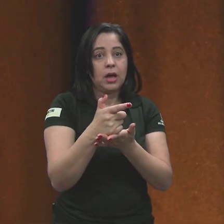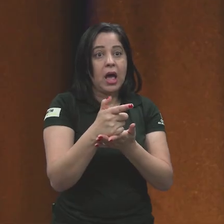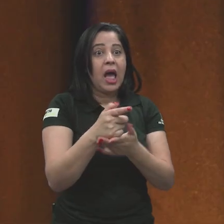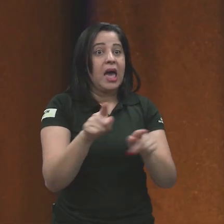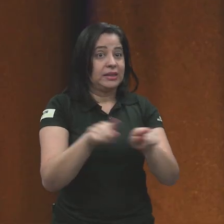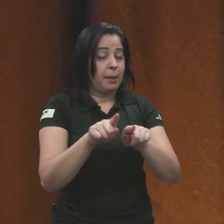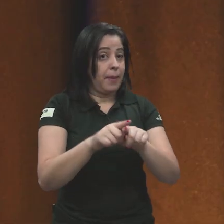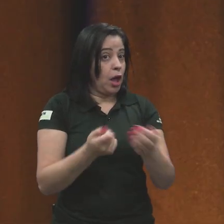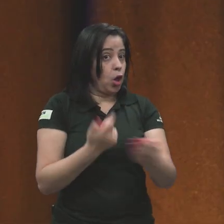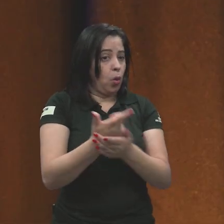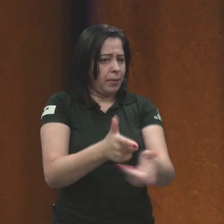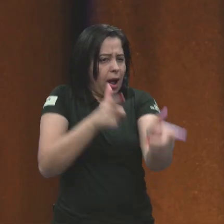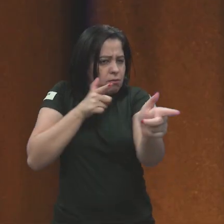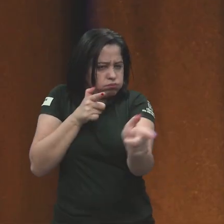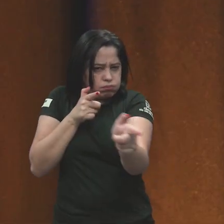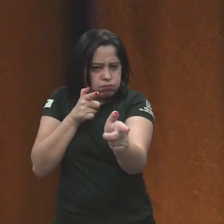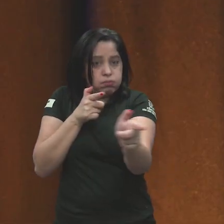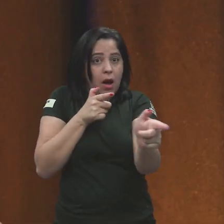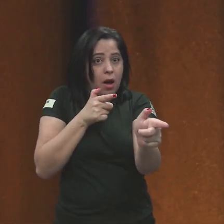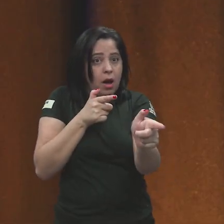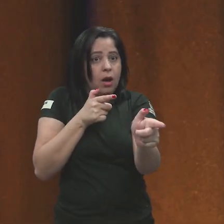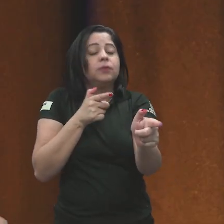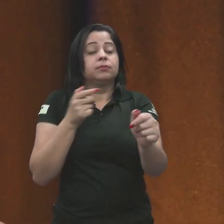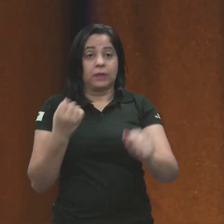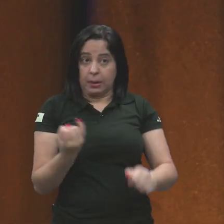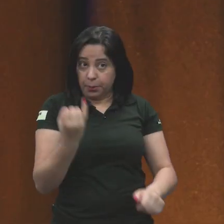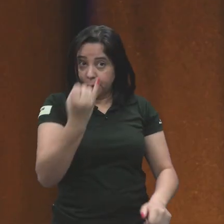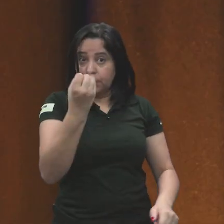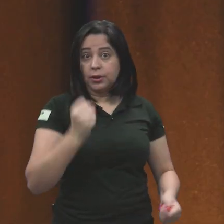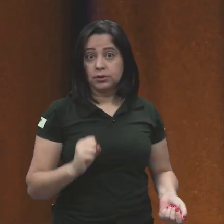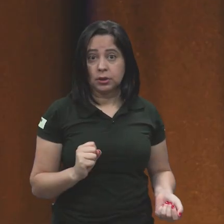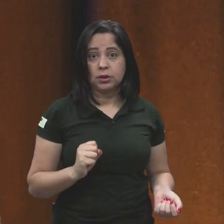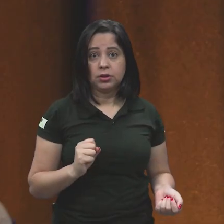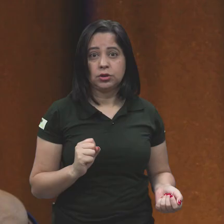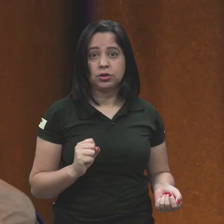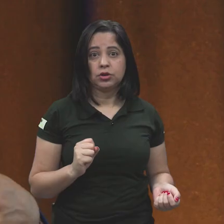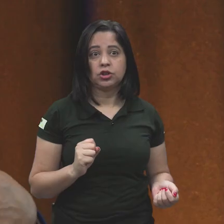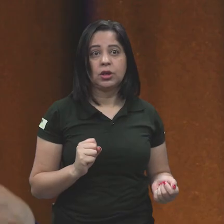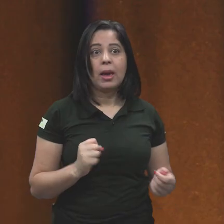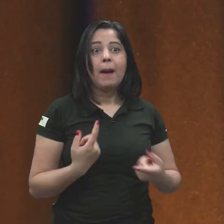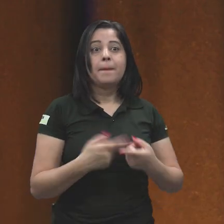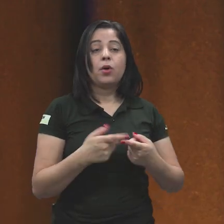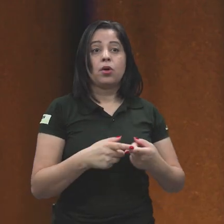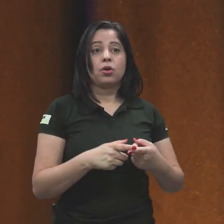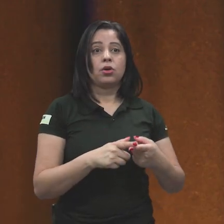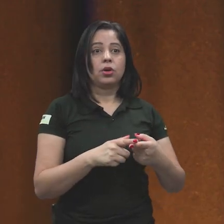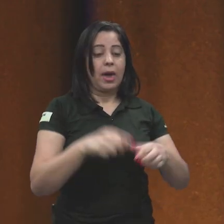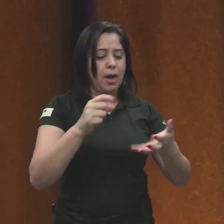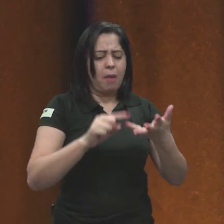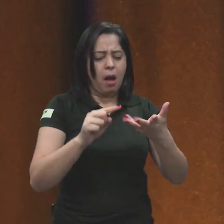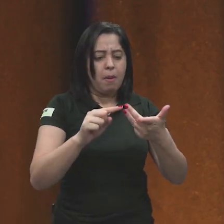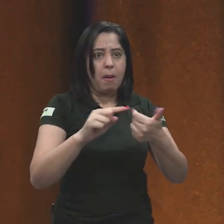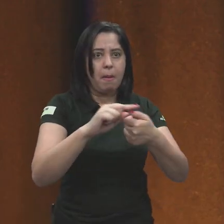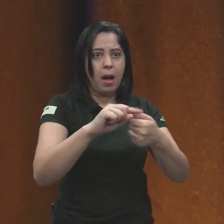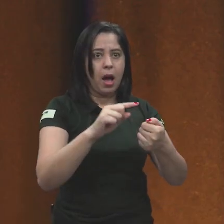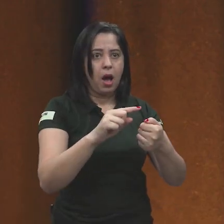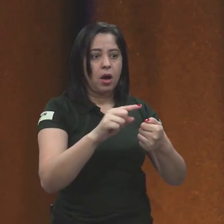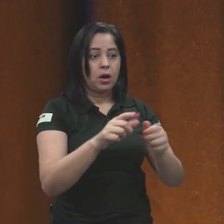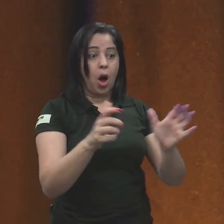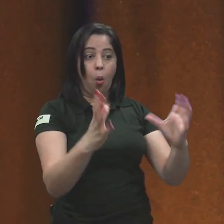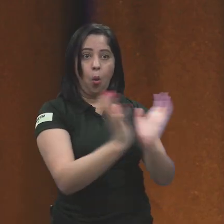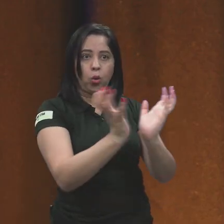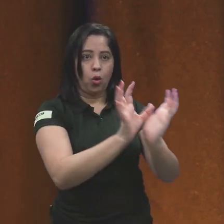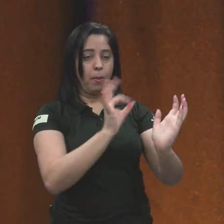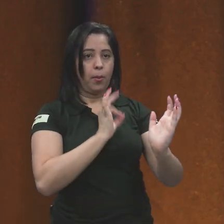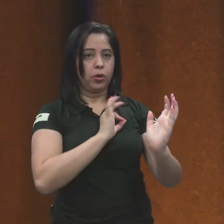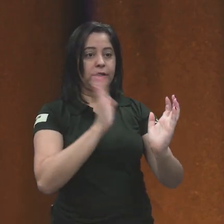guarda municipal. A compra de fuzil para os guardas é recurso que nós trouxemos. Então, tudo isso deixa uma guarda preparada. E isso